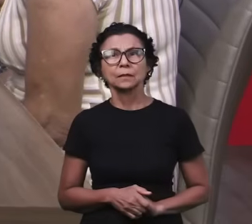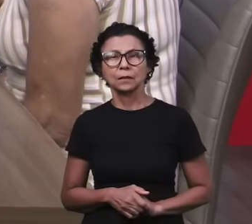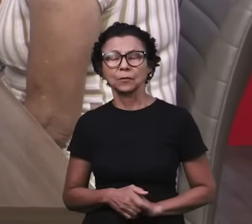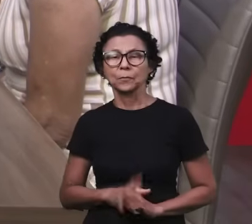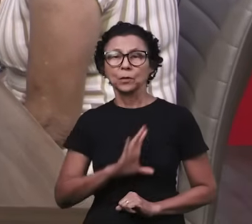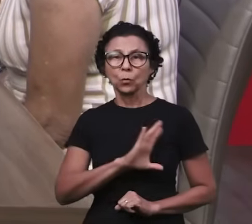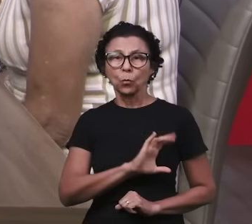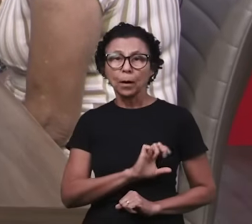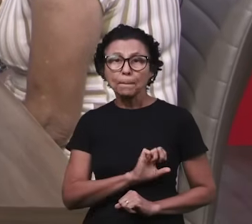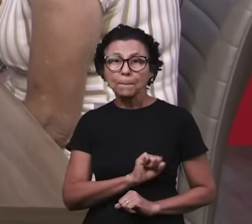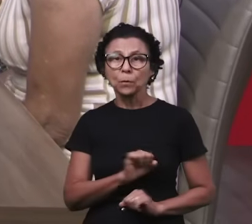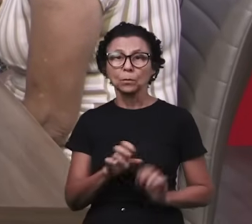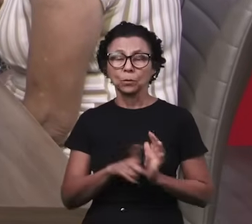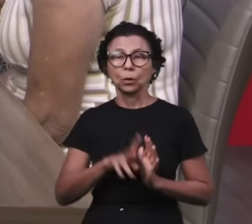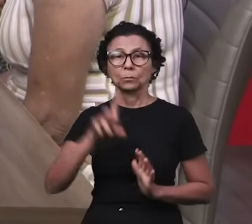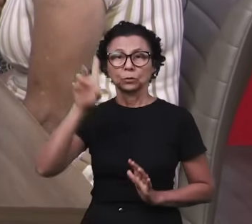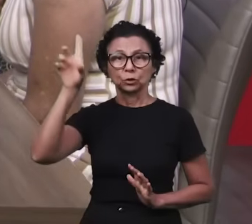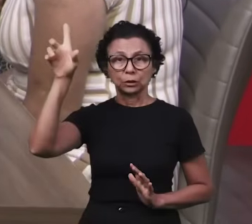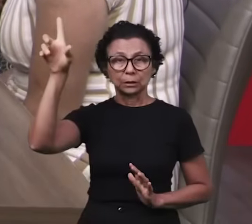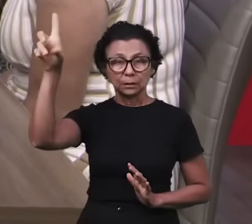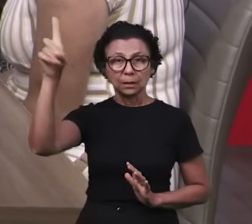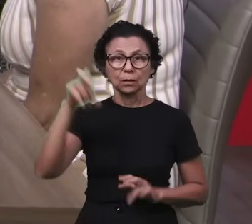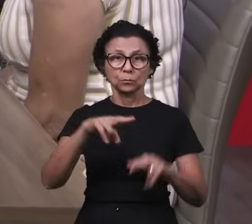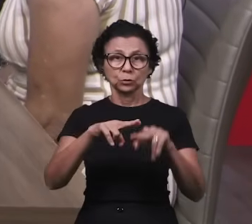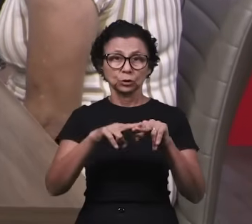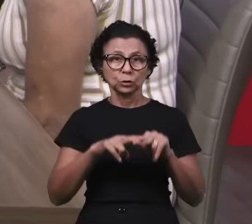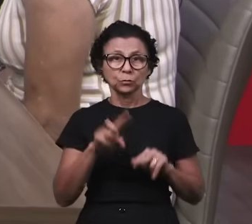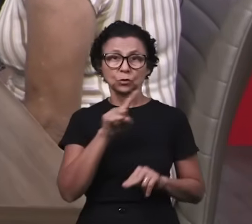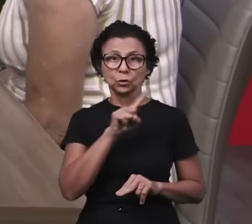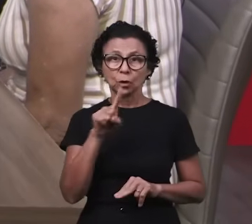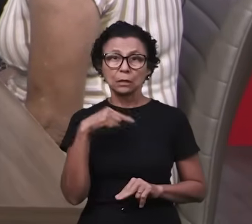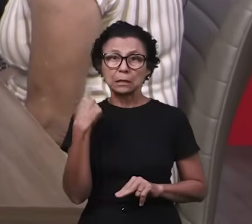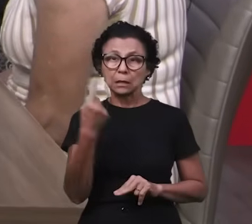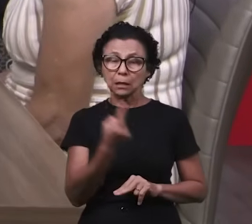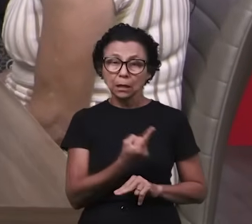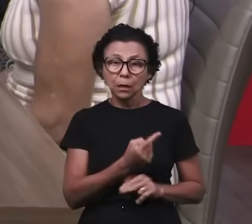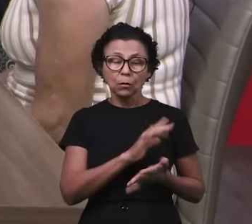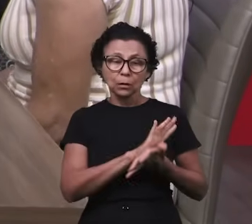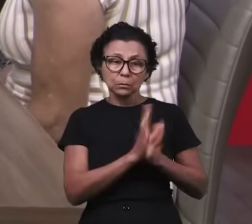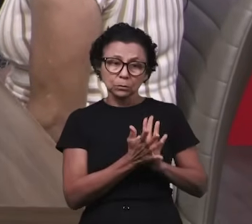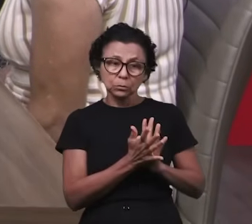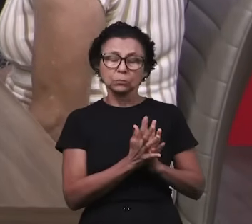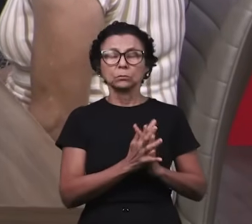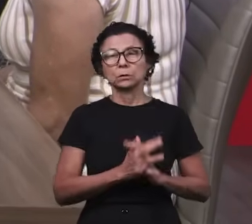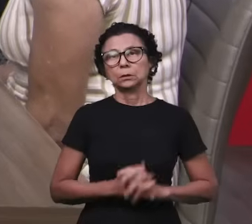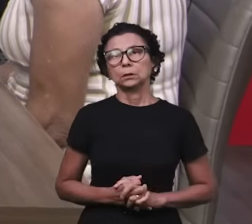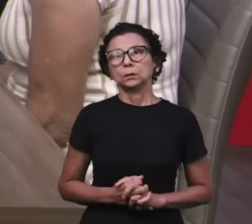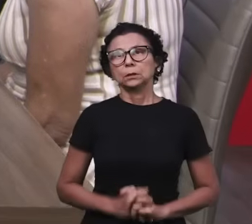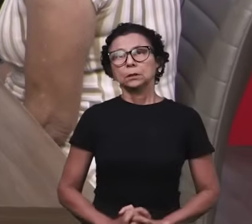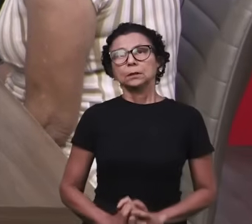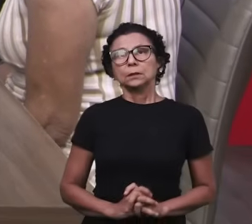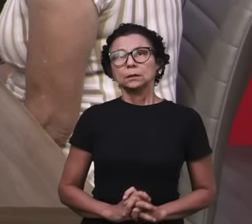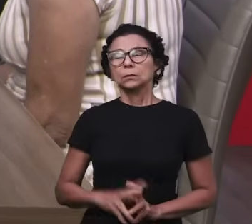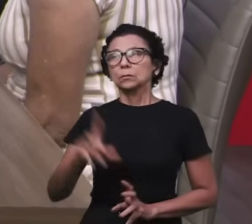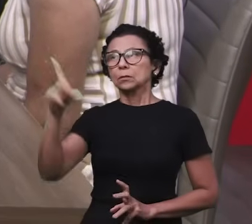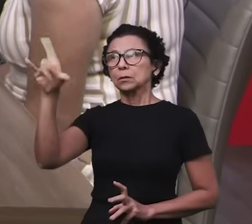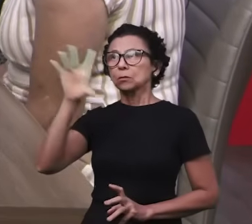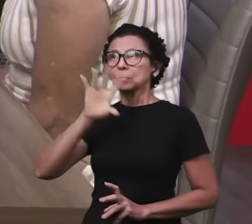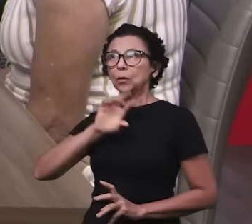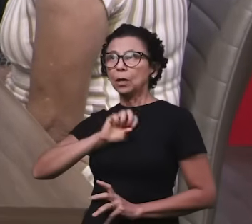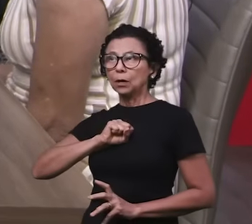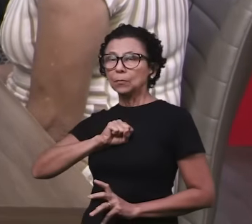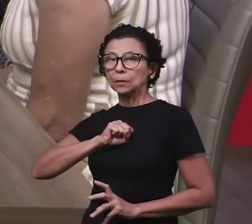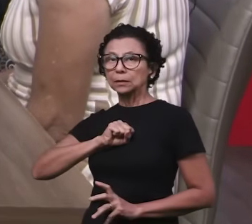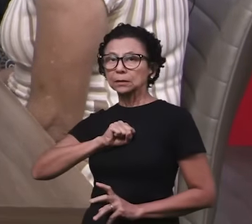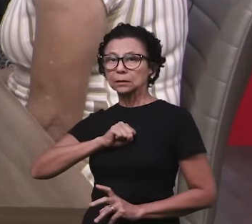consumidos. Então, esse amor que Deus tem por nós é o mesmo amor que nós vamos passar para os filhos.